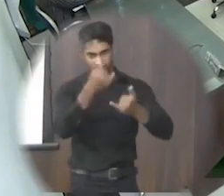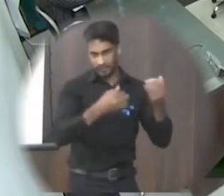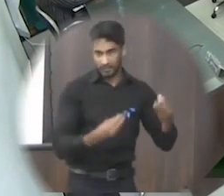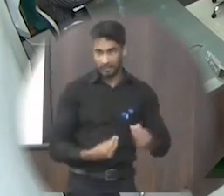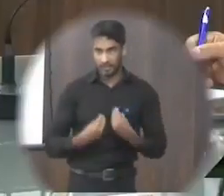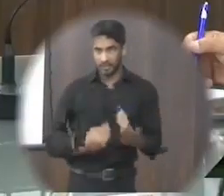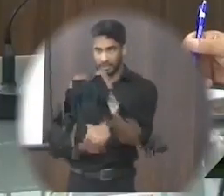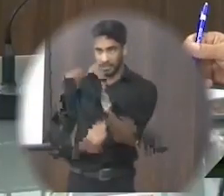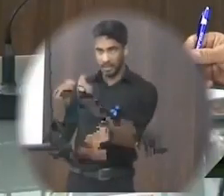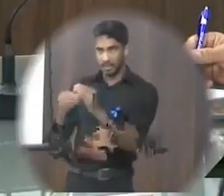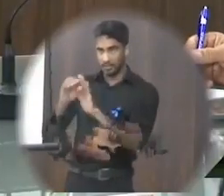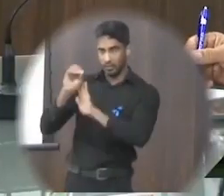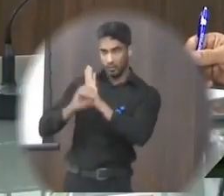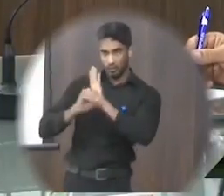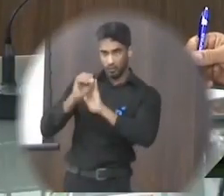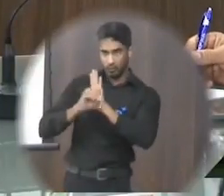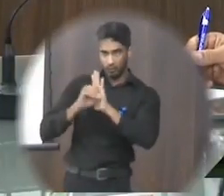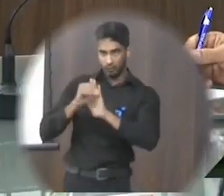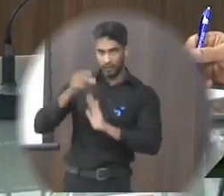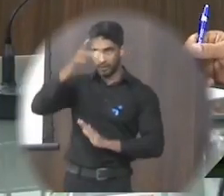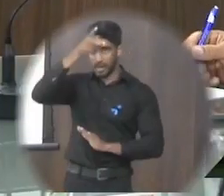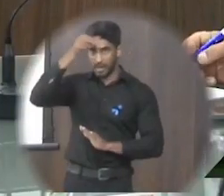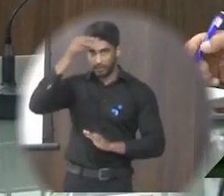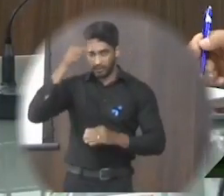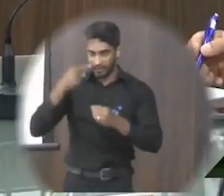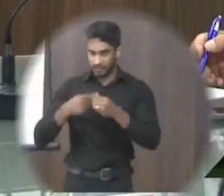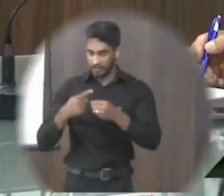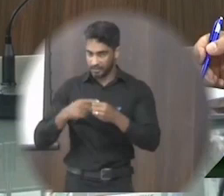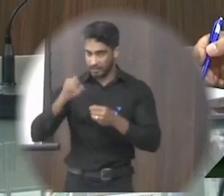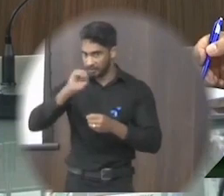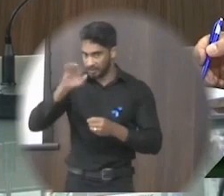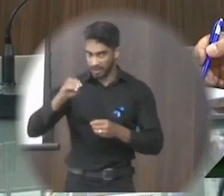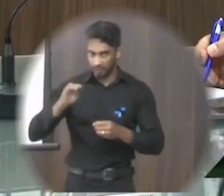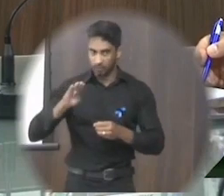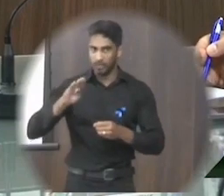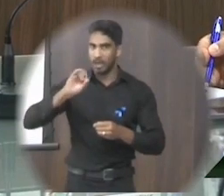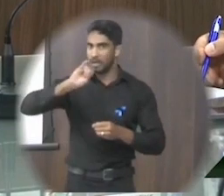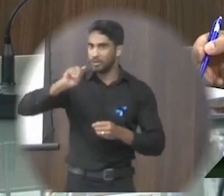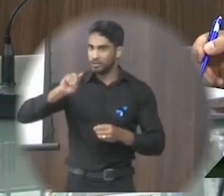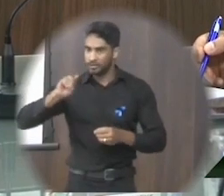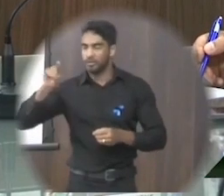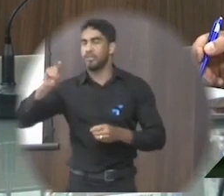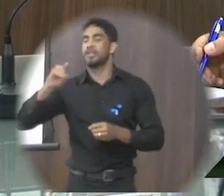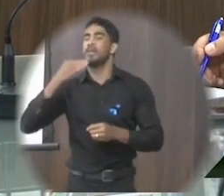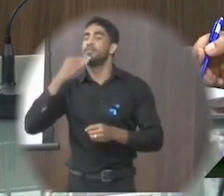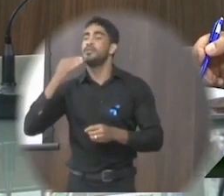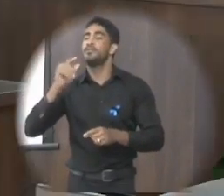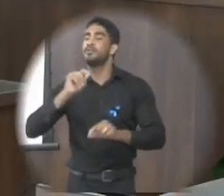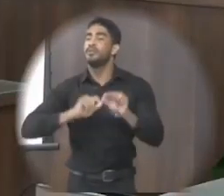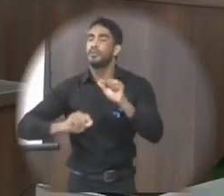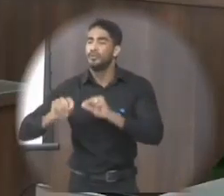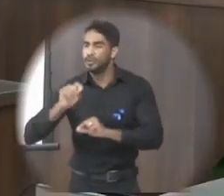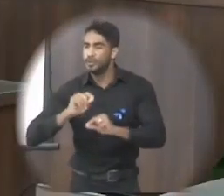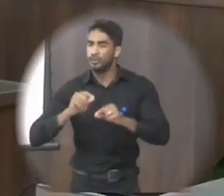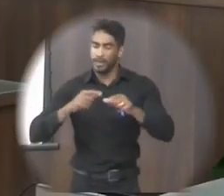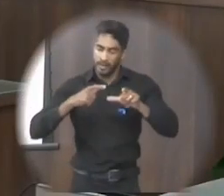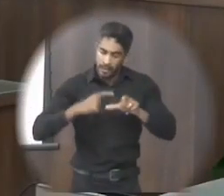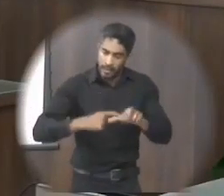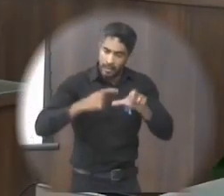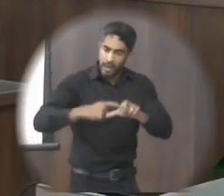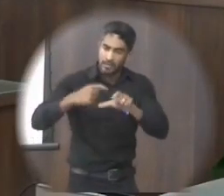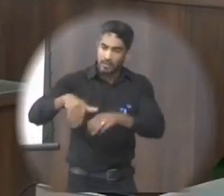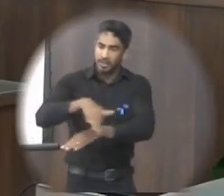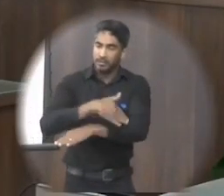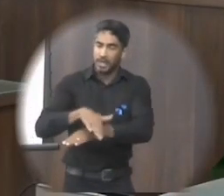que seja encaminhado ofício ao senhor prefeito municipal de Janaúba, senhor José Aparecido Mendes Santos, solicitando calçamento na rua